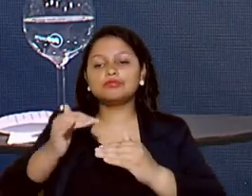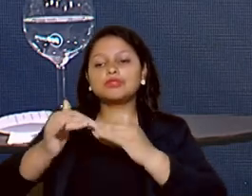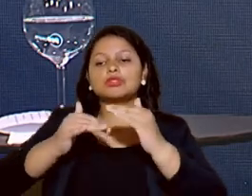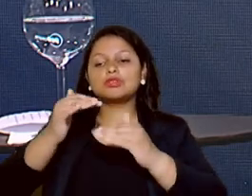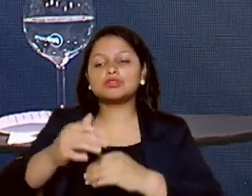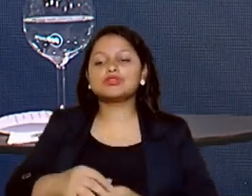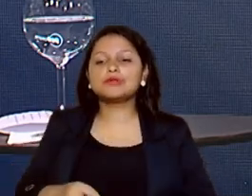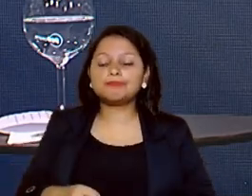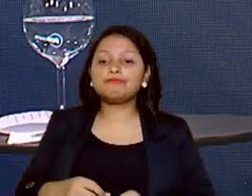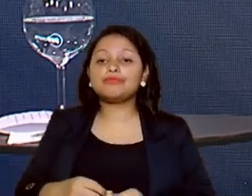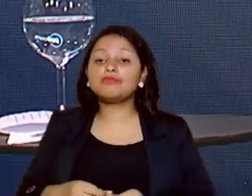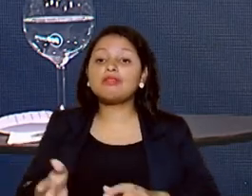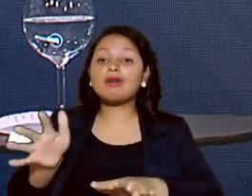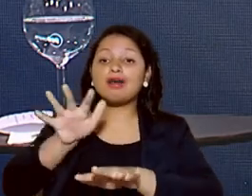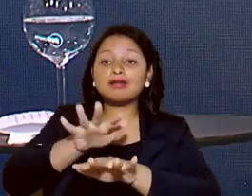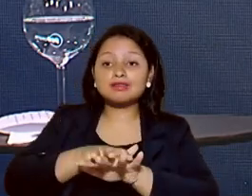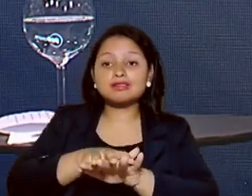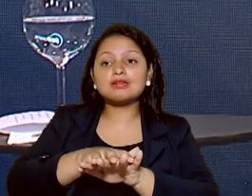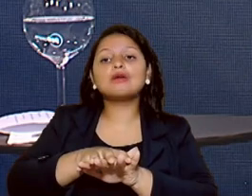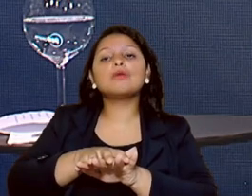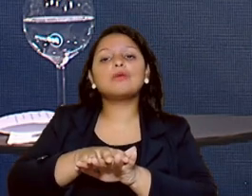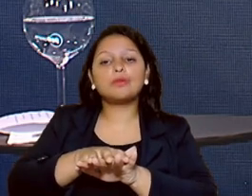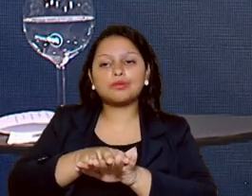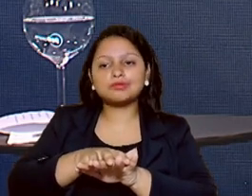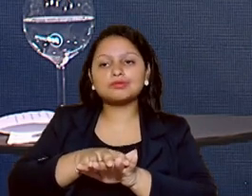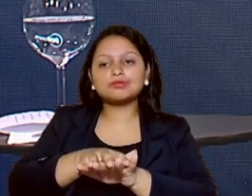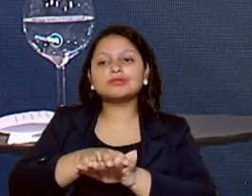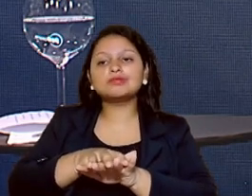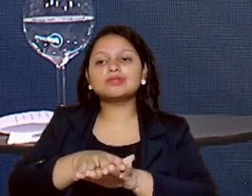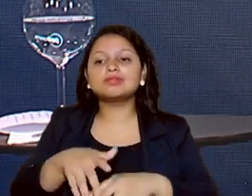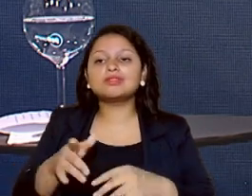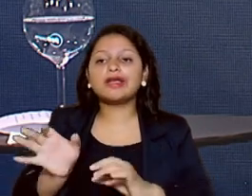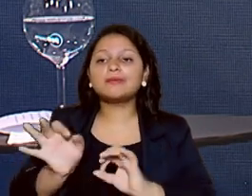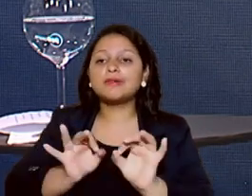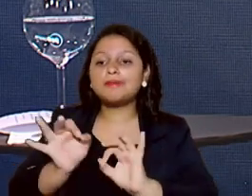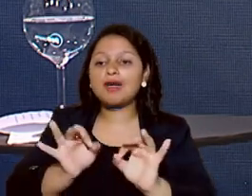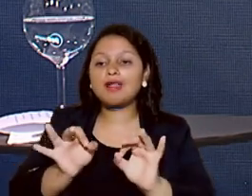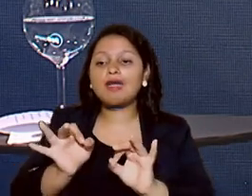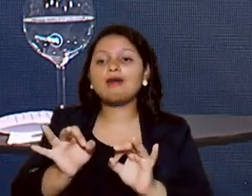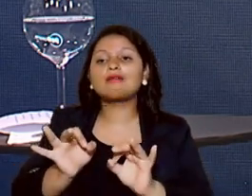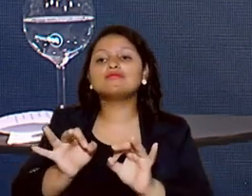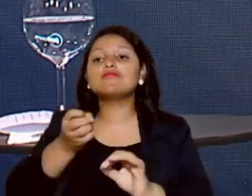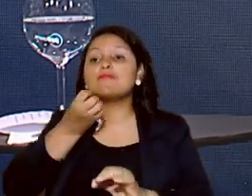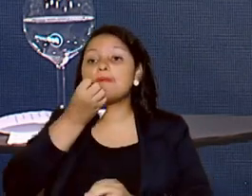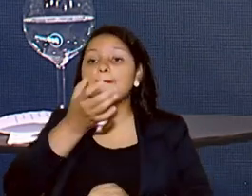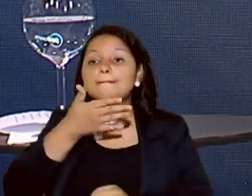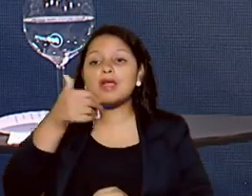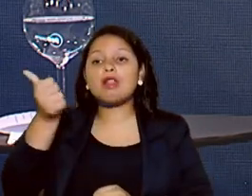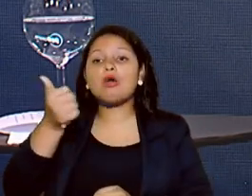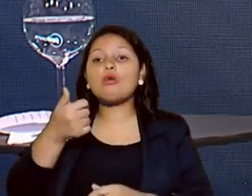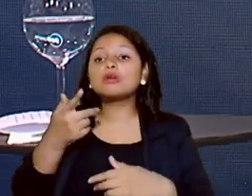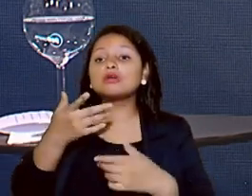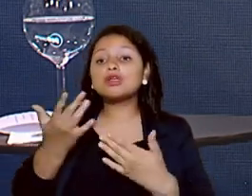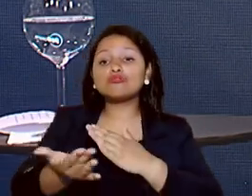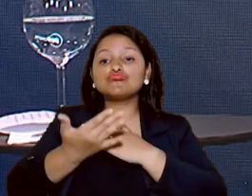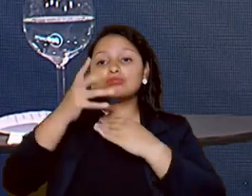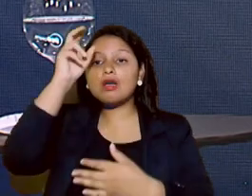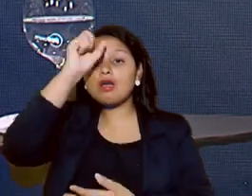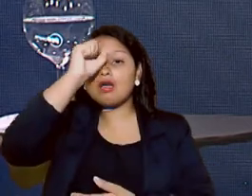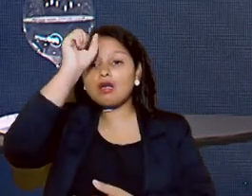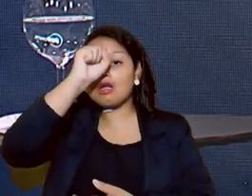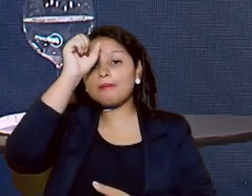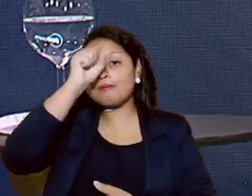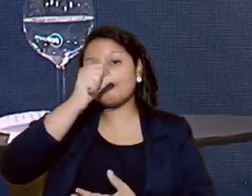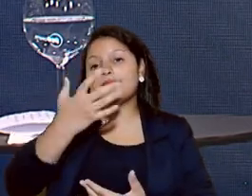integração de deita a capacidade de deitar gerar qualidades cada vez melhores e de aprendizado no próprio eh